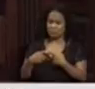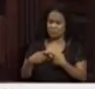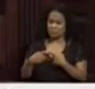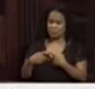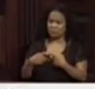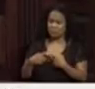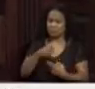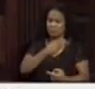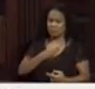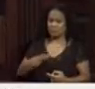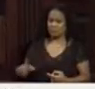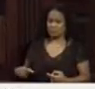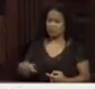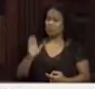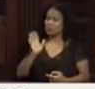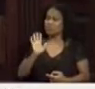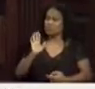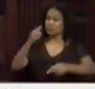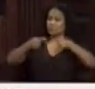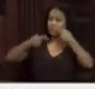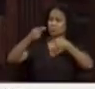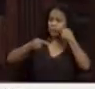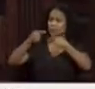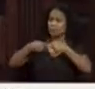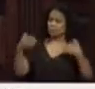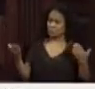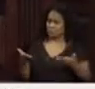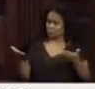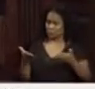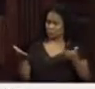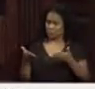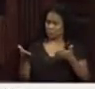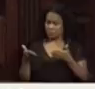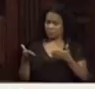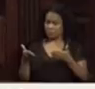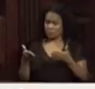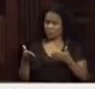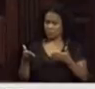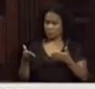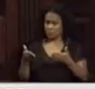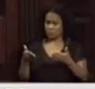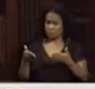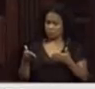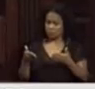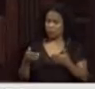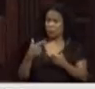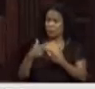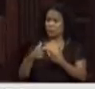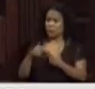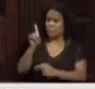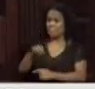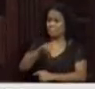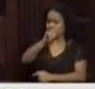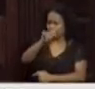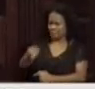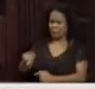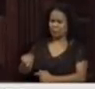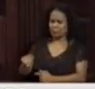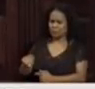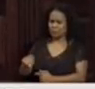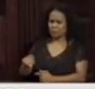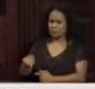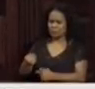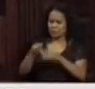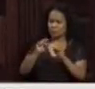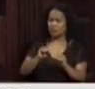seguinte, presidenta, nós já debatemos isso daqui com Vossa Excelência, então eu não vou perdoar. Porque deputada, é proibido, ela está concluindo, deputada. É proibido a